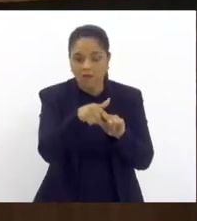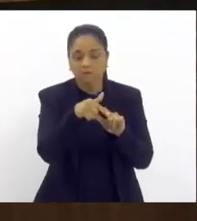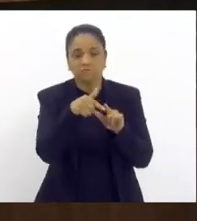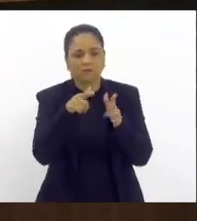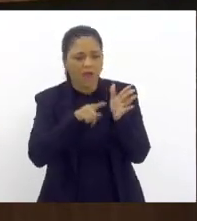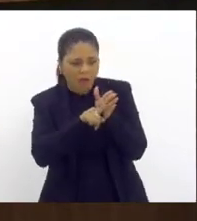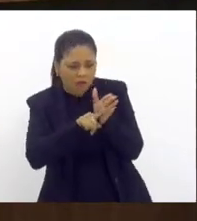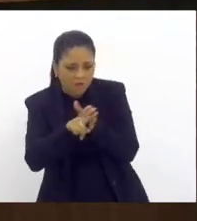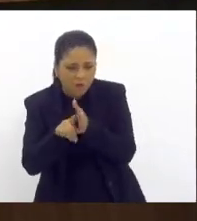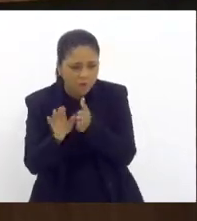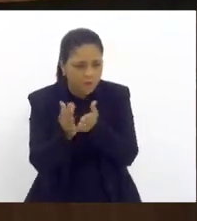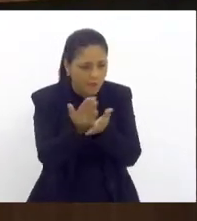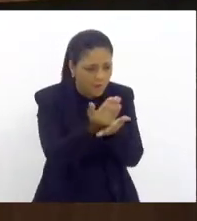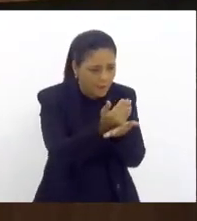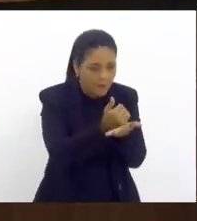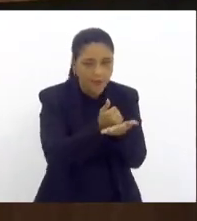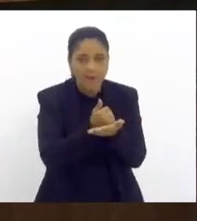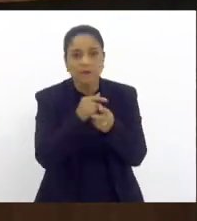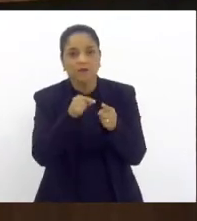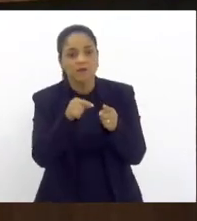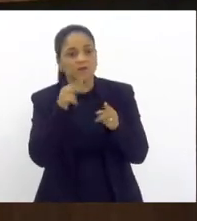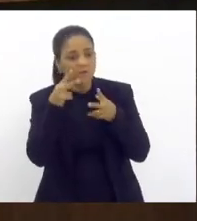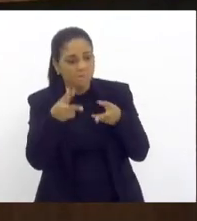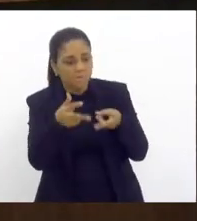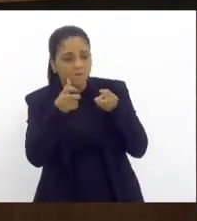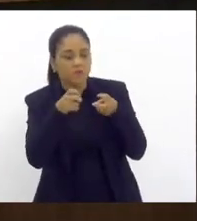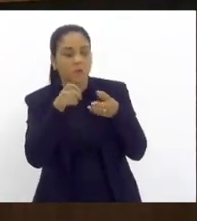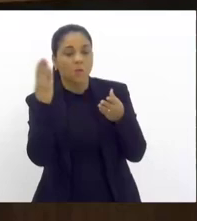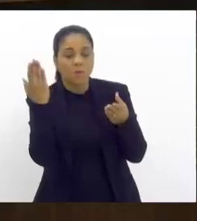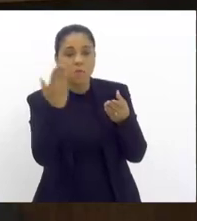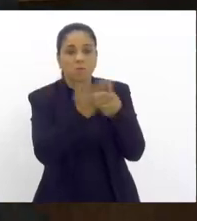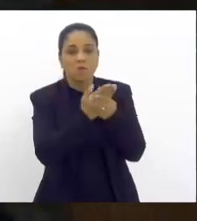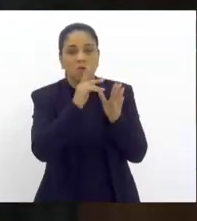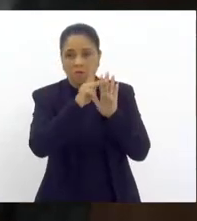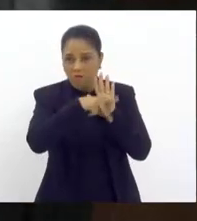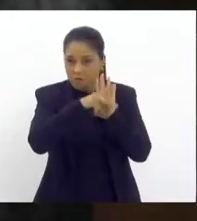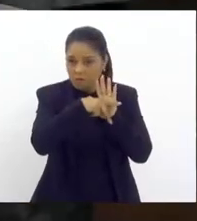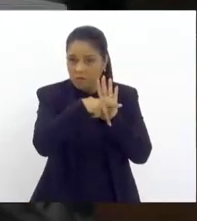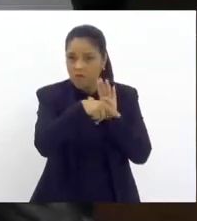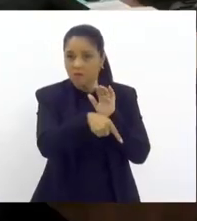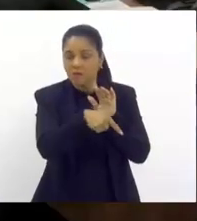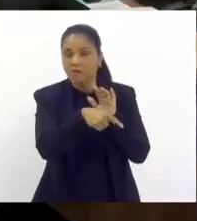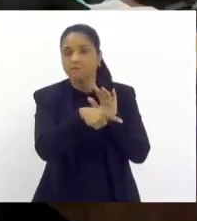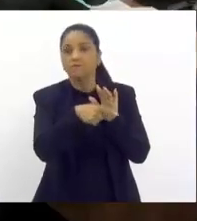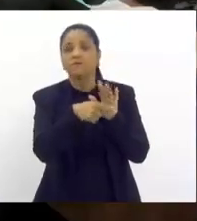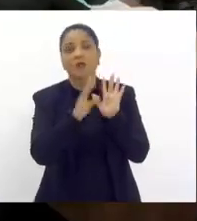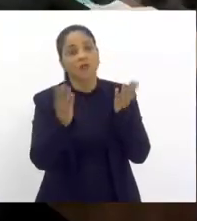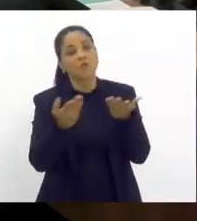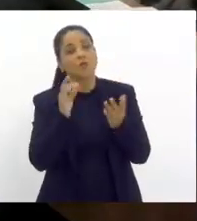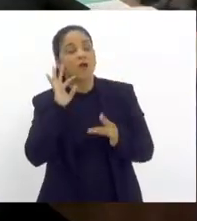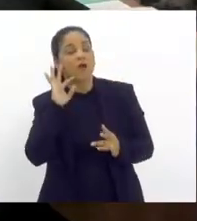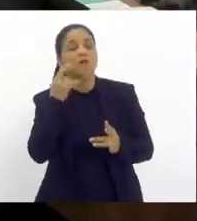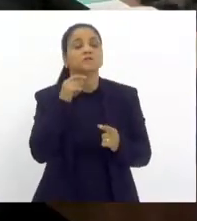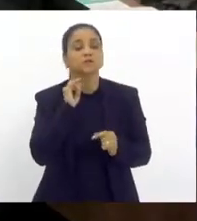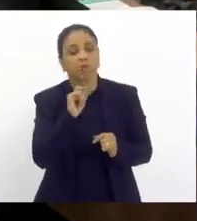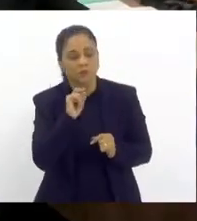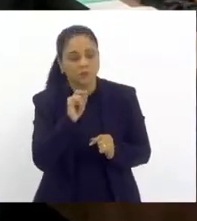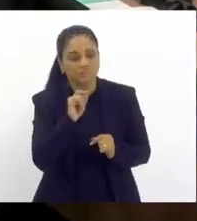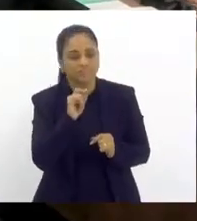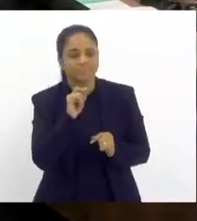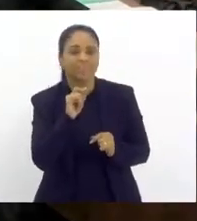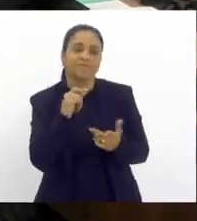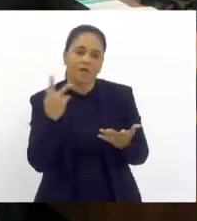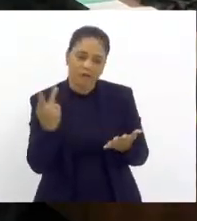que um determinado projeto está em arquivo, e aí, obviamente, que essa decisão acaba